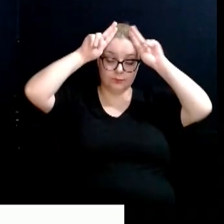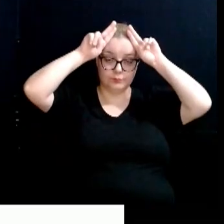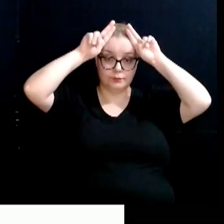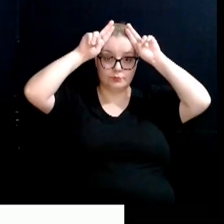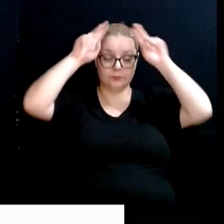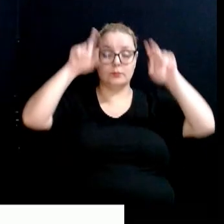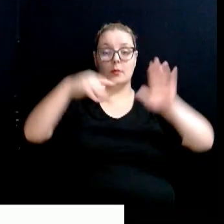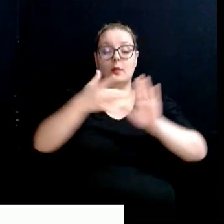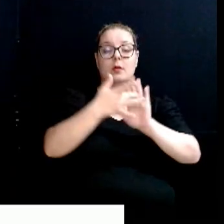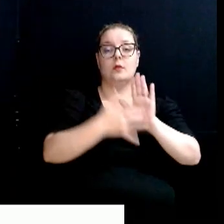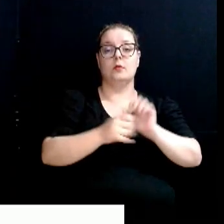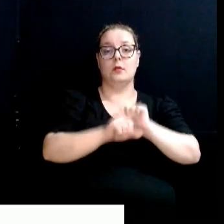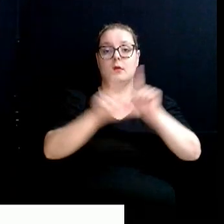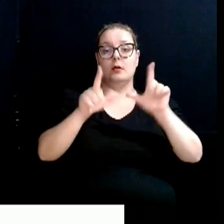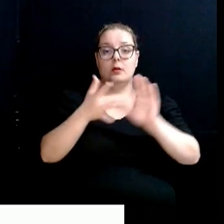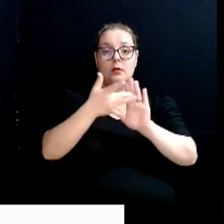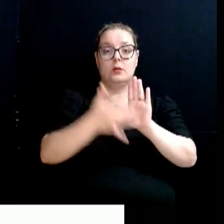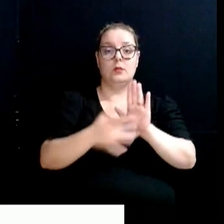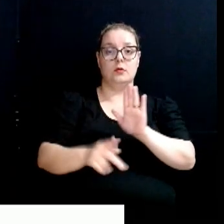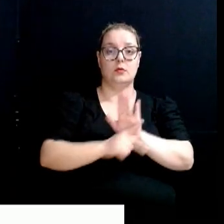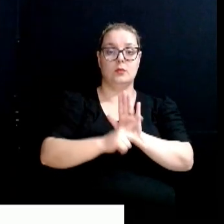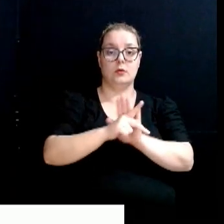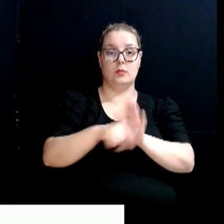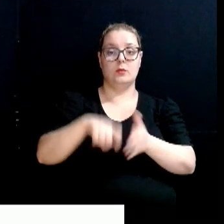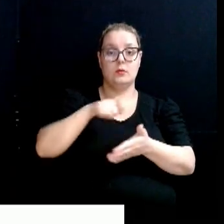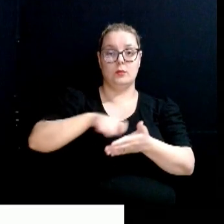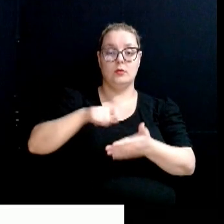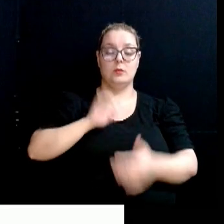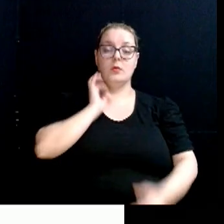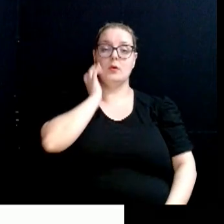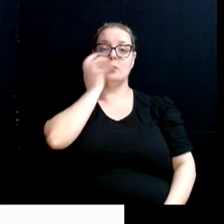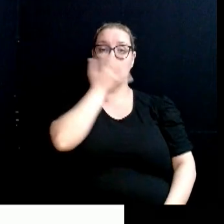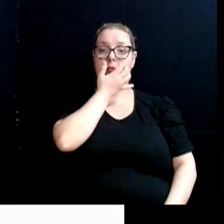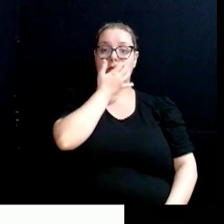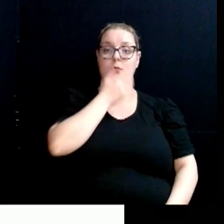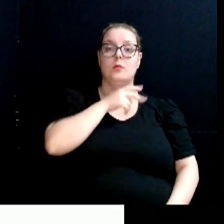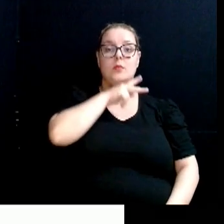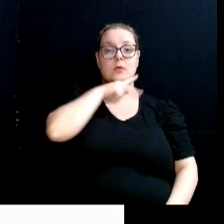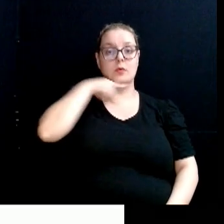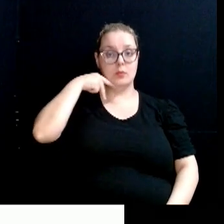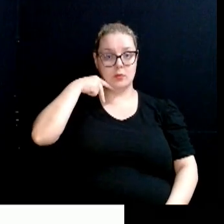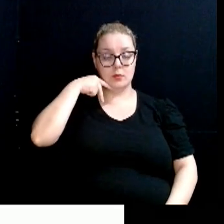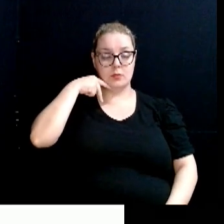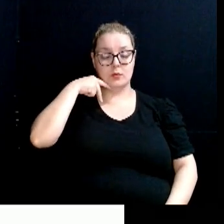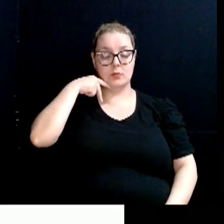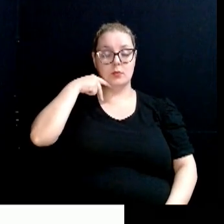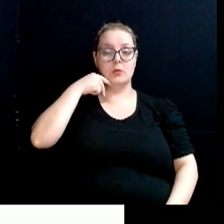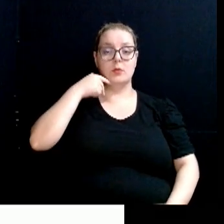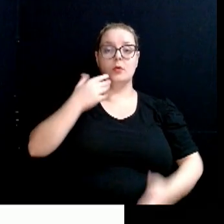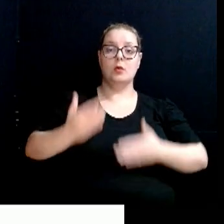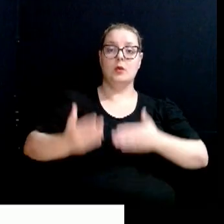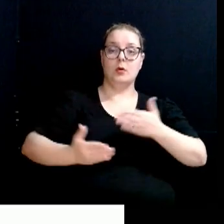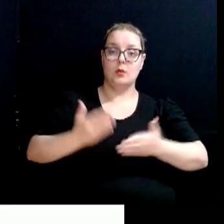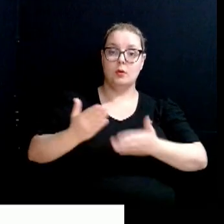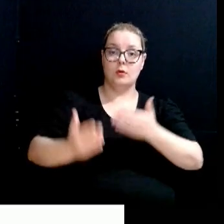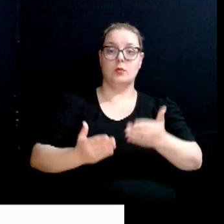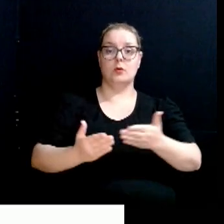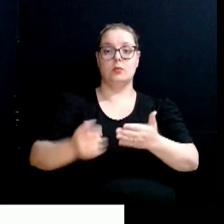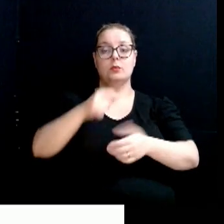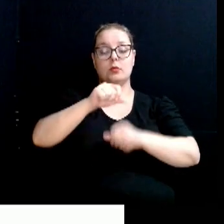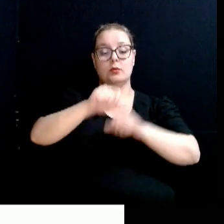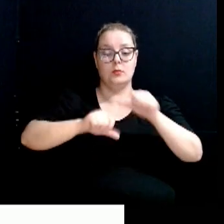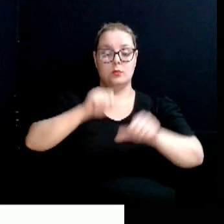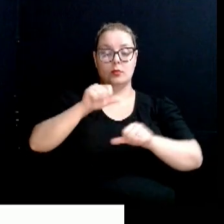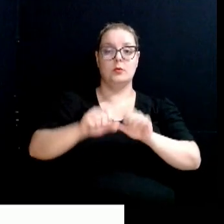O projeto é de autoria dos vereadores Herbert Ganem e Permínio Monteiro e trata de uma alteração no Estatuto